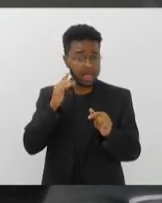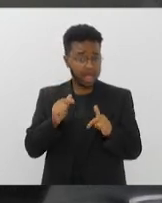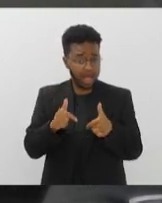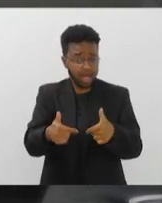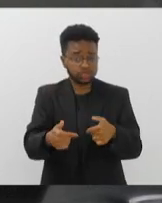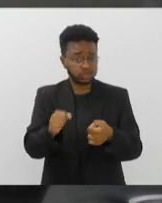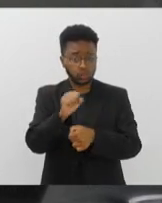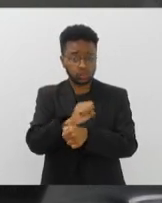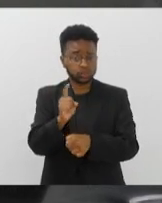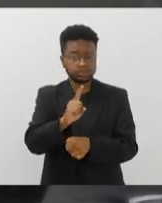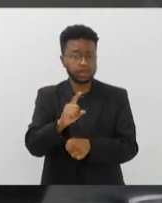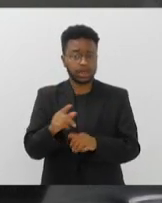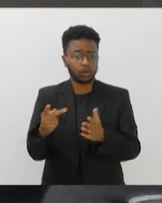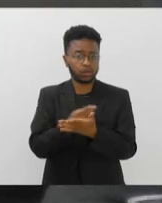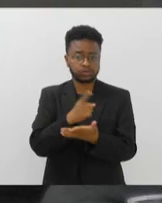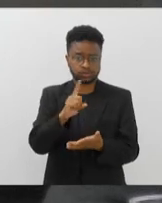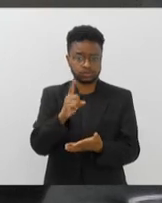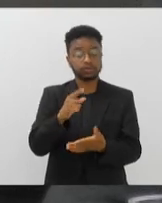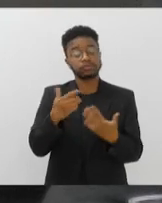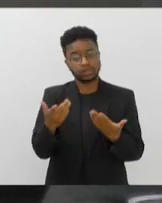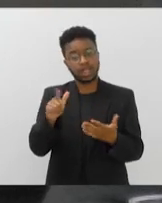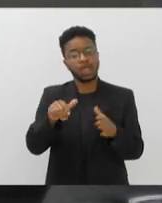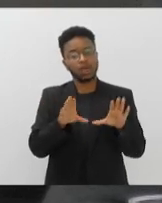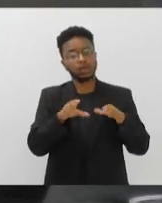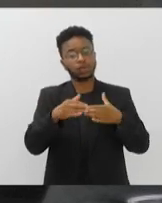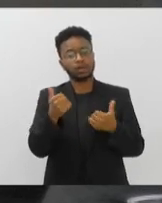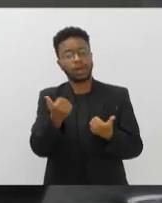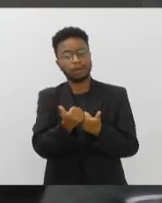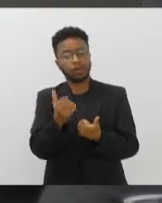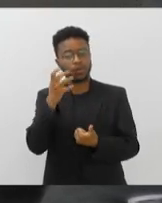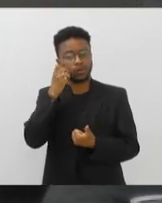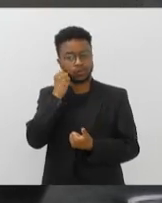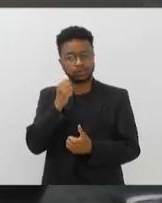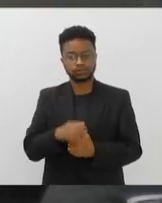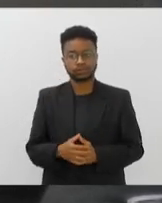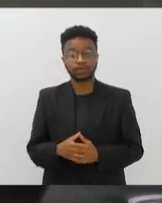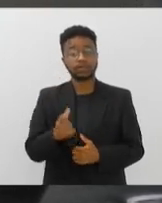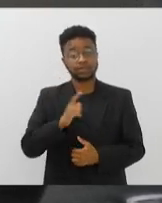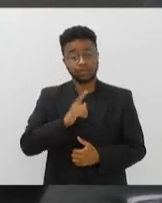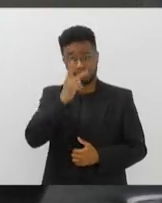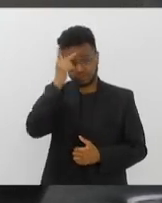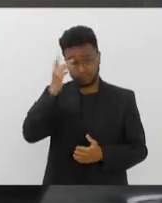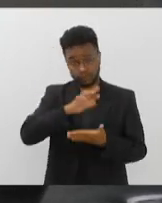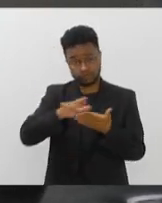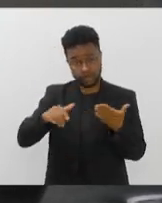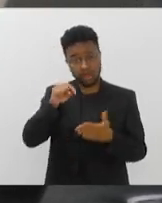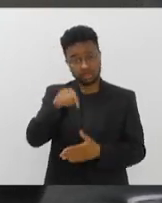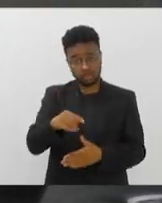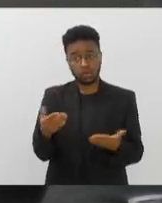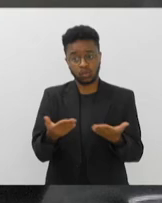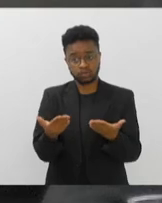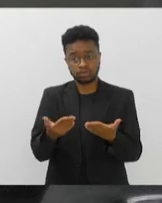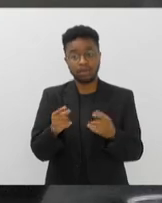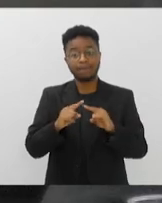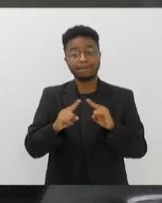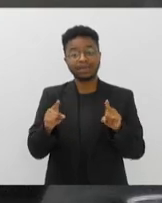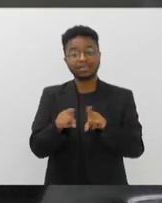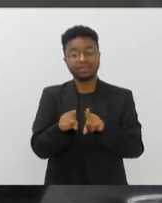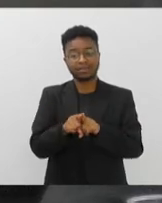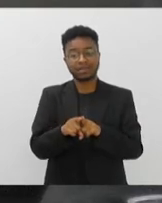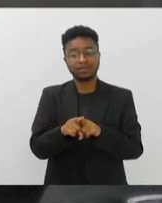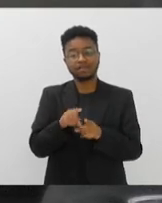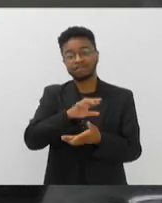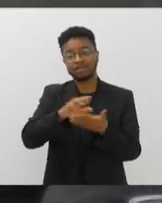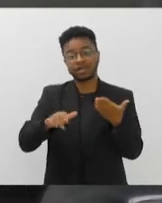acontecer e esses são os grupos de apoio adoção tem muita gente aqui de grupo de apoio adoção mas tem muita gente que não